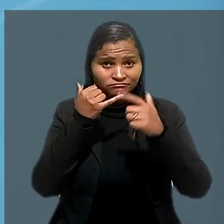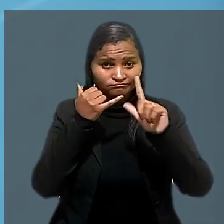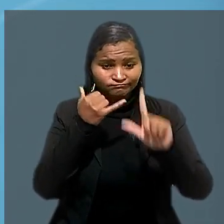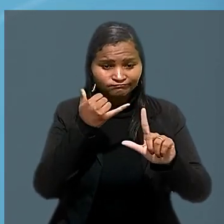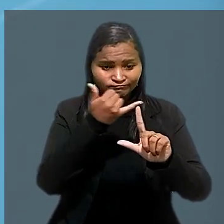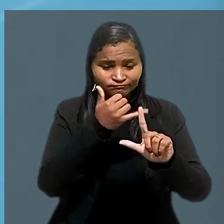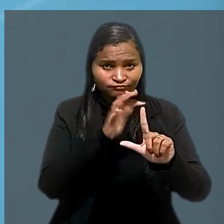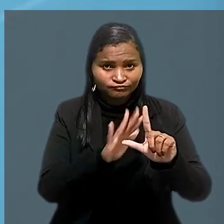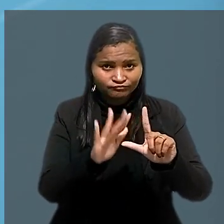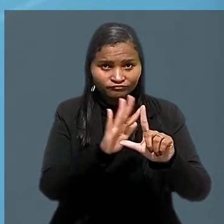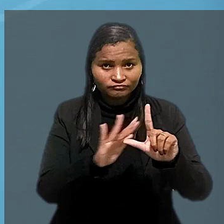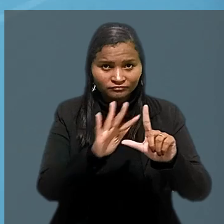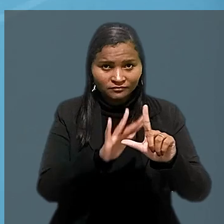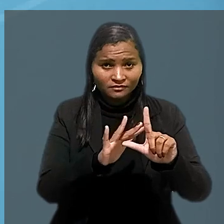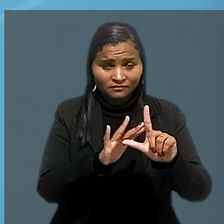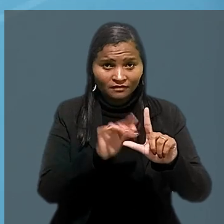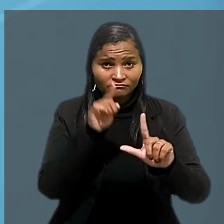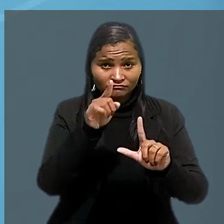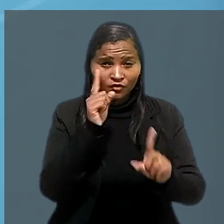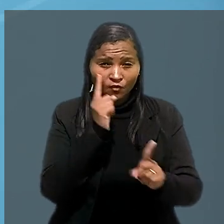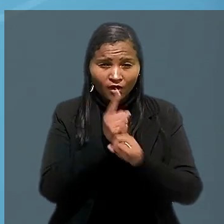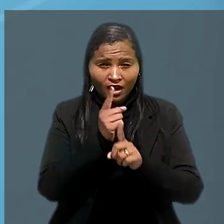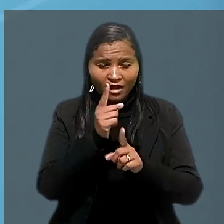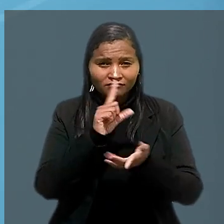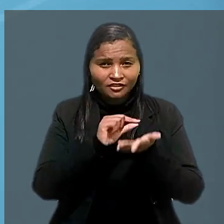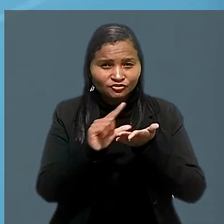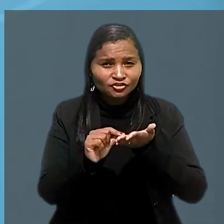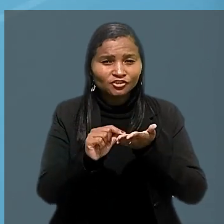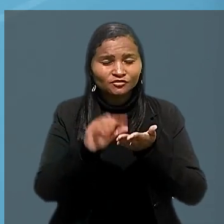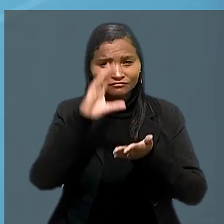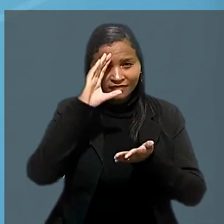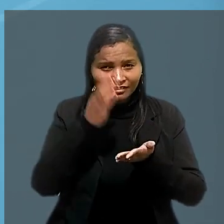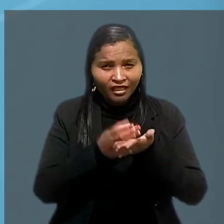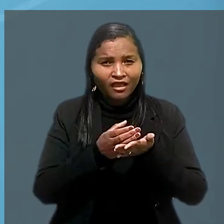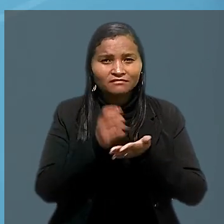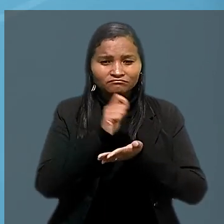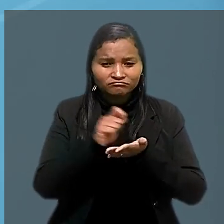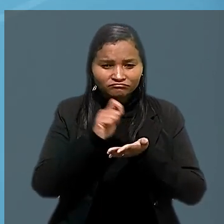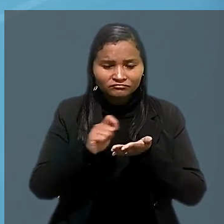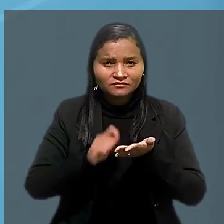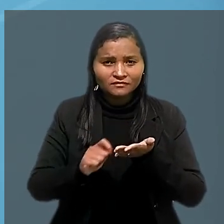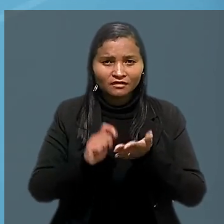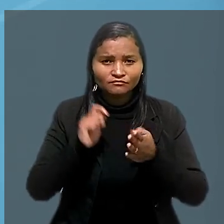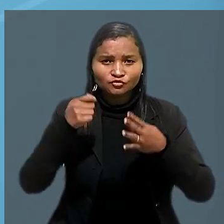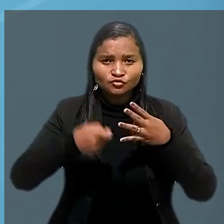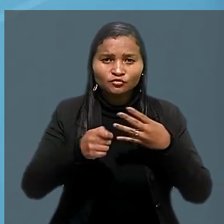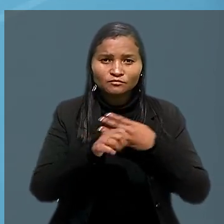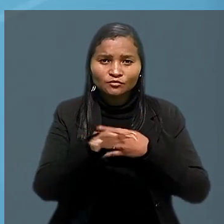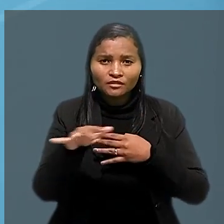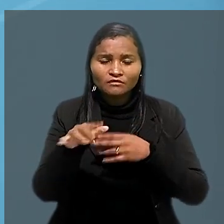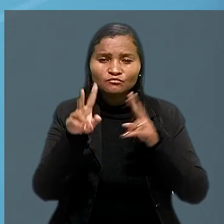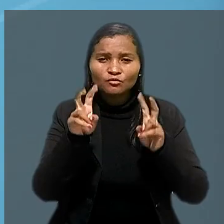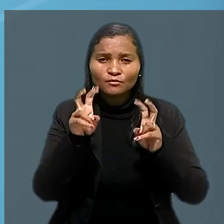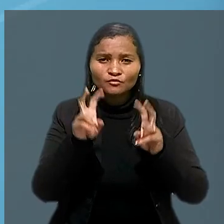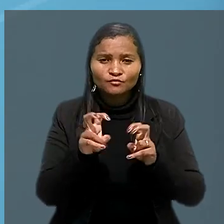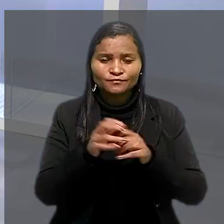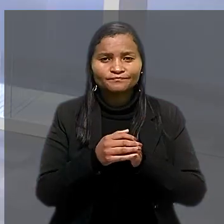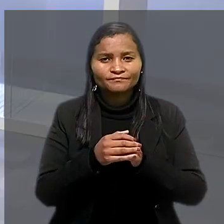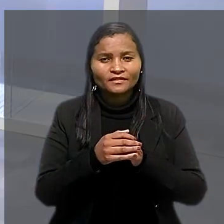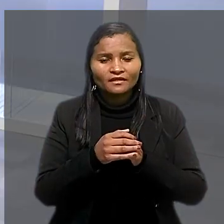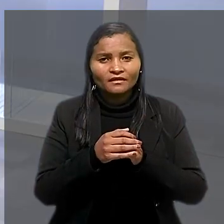seu celular para o QR Code. Na página você encontra artigos, teses, dissertações e jurisprudências sobre o